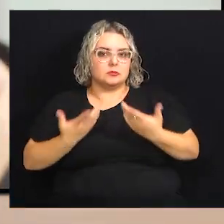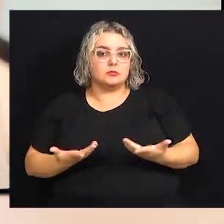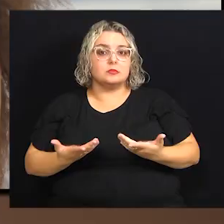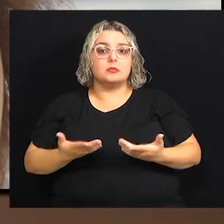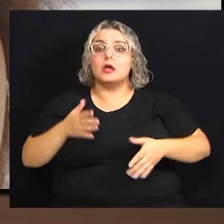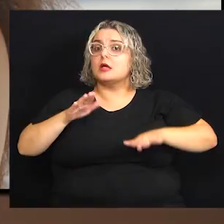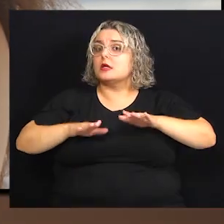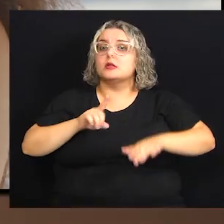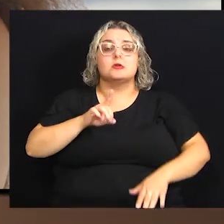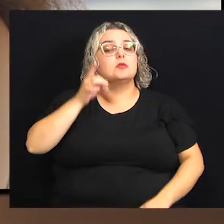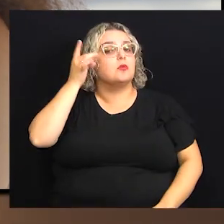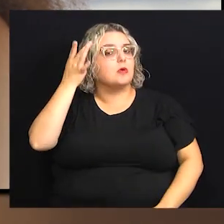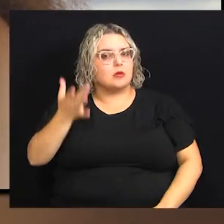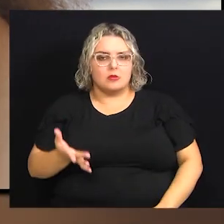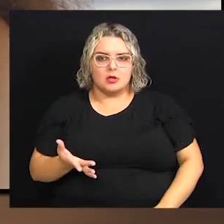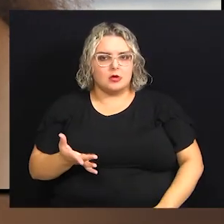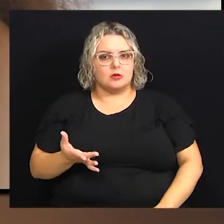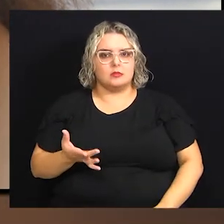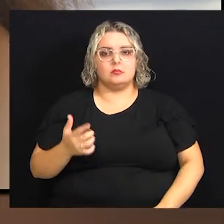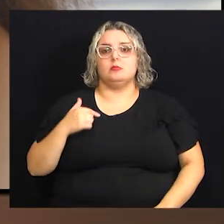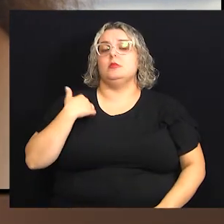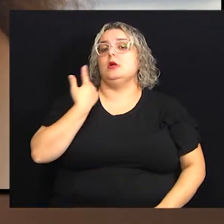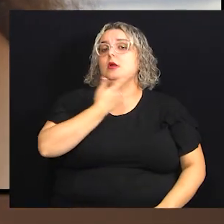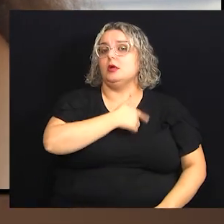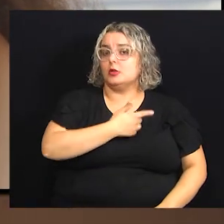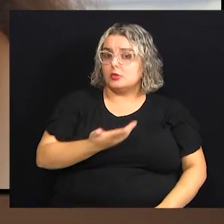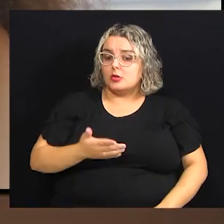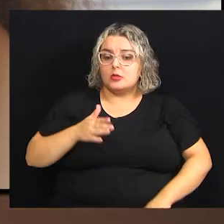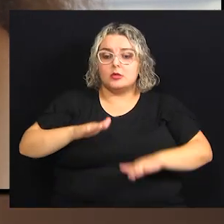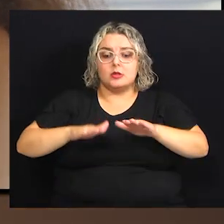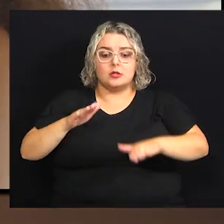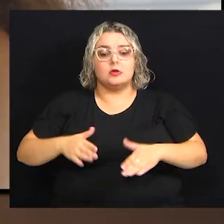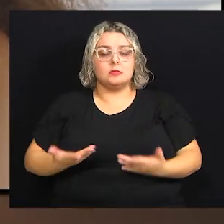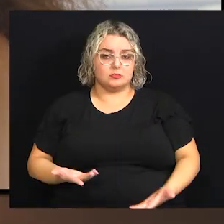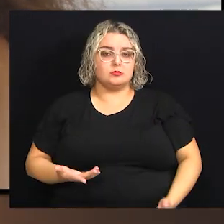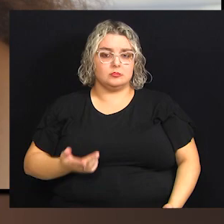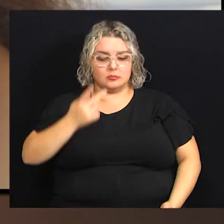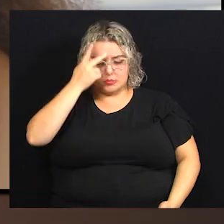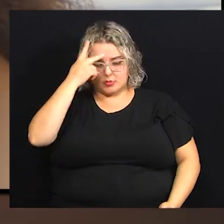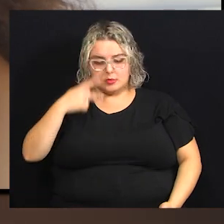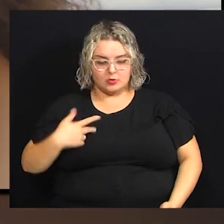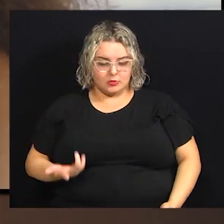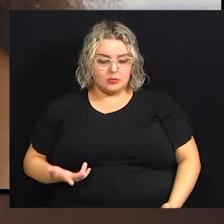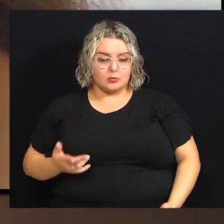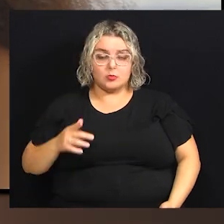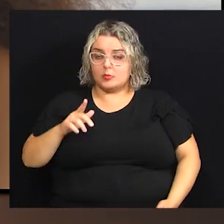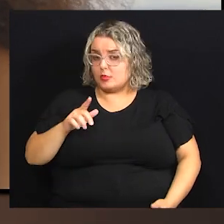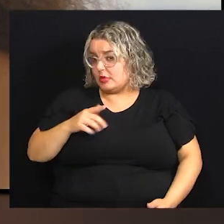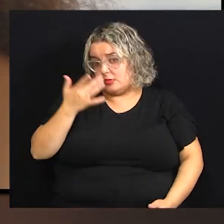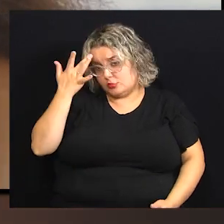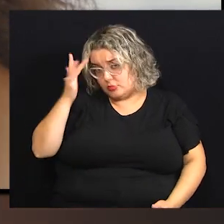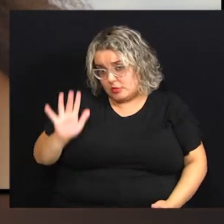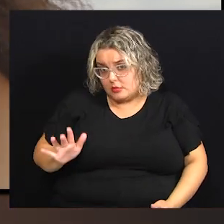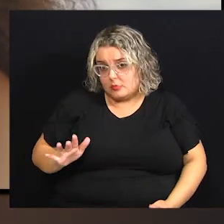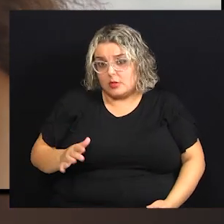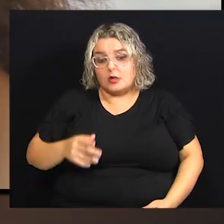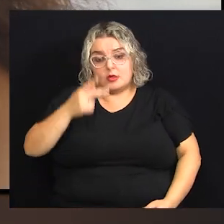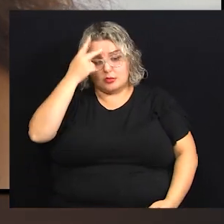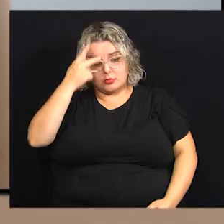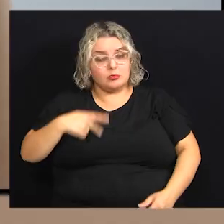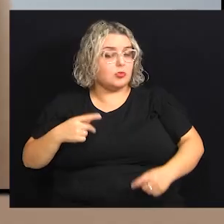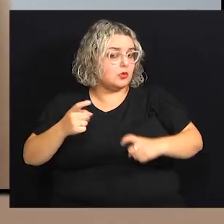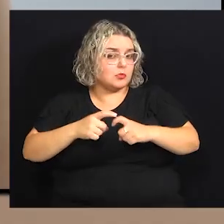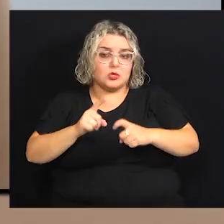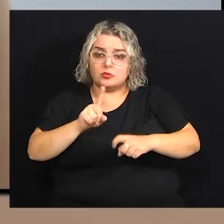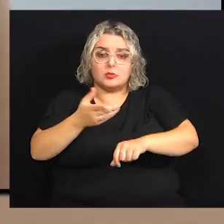tumor, mas nem sempre é fácil, tanto para nós, né, às vezes para o leigo e o próprio médico. Muitas vezes ele não está treinado